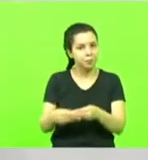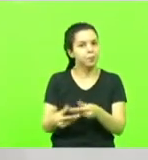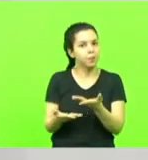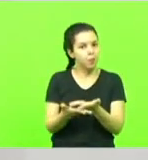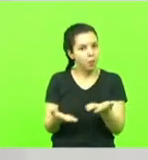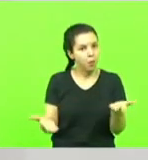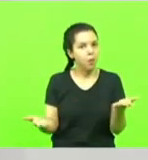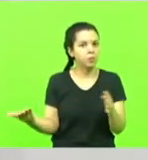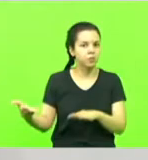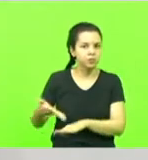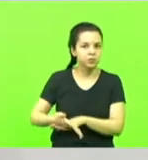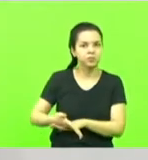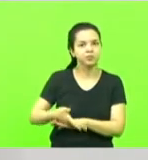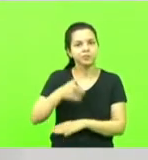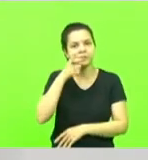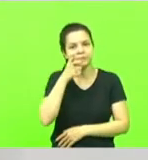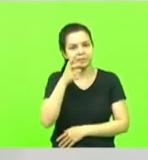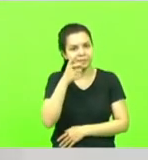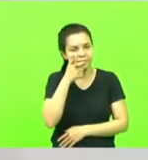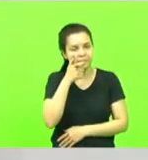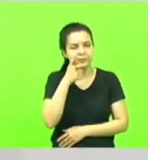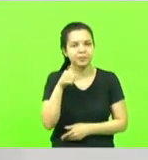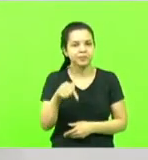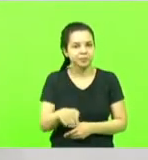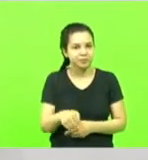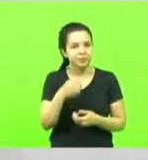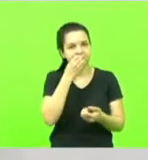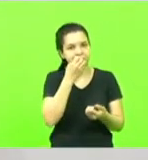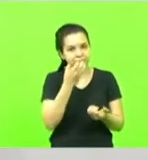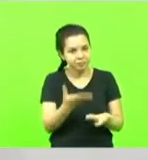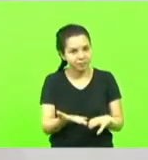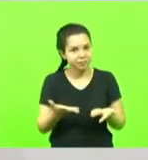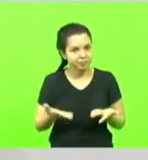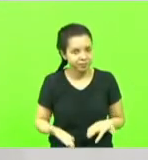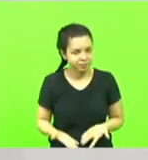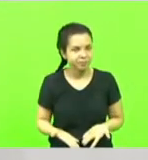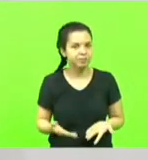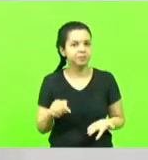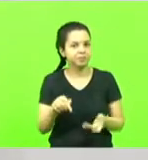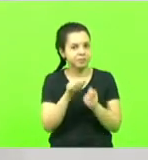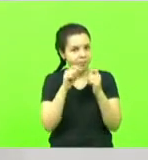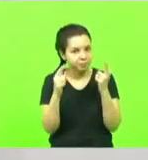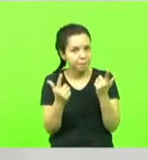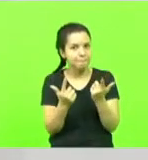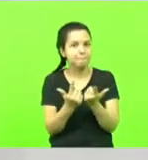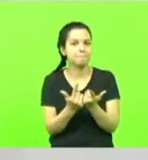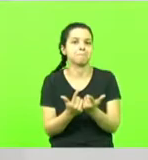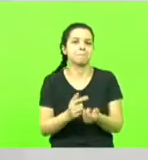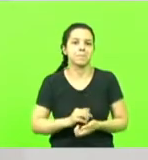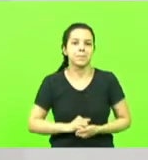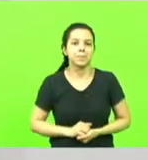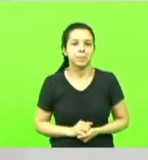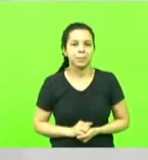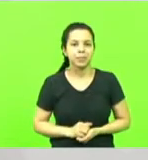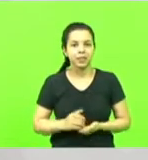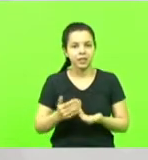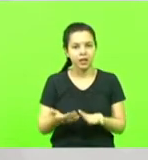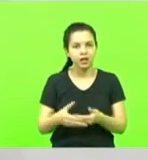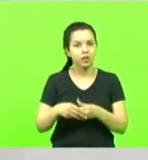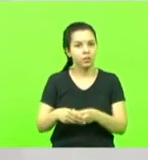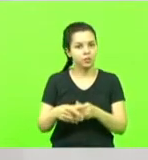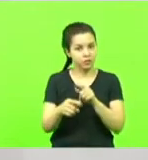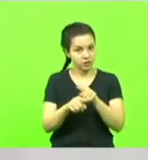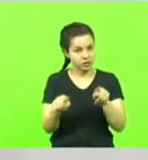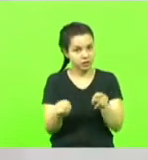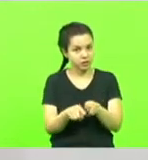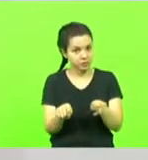Sejam bem-vindas, bem-vindos a esse espaço na Casa Legislativa de Santa Catarina. Cumprimento a todos que nos acompanham através das redes sociais,